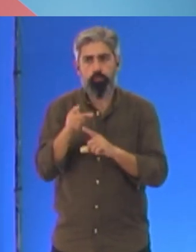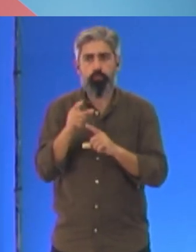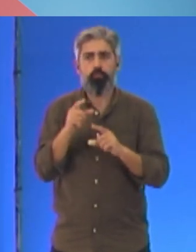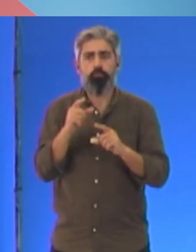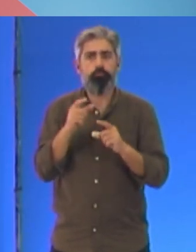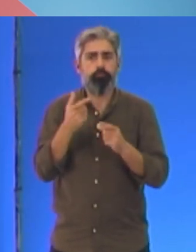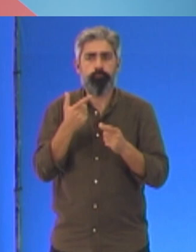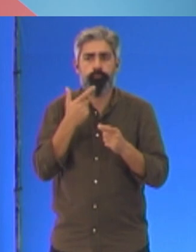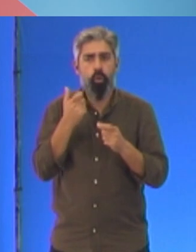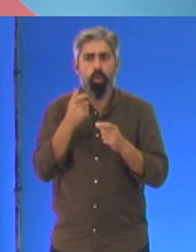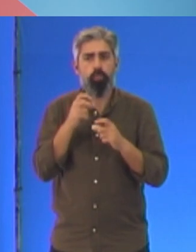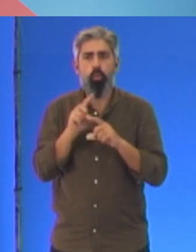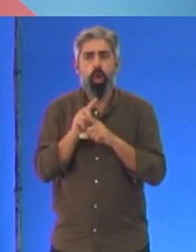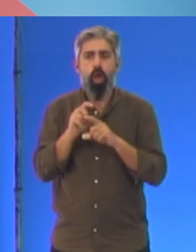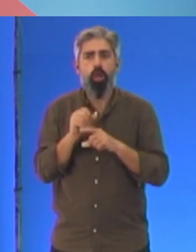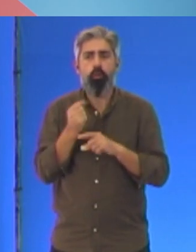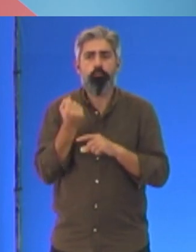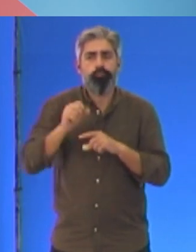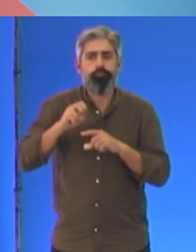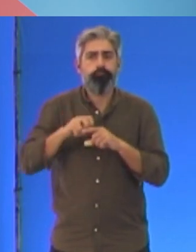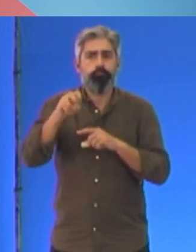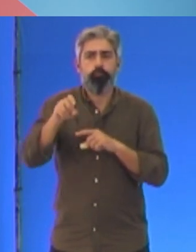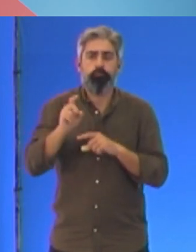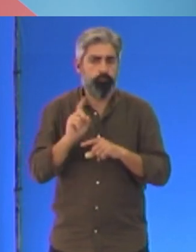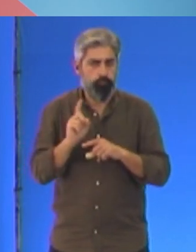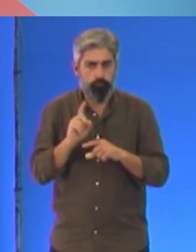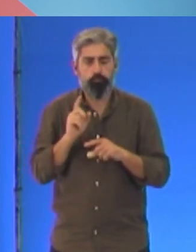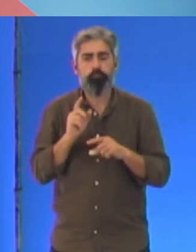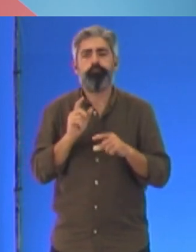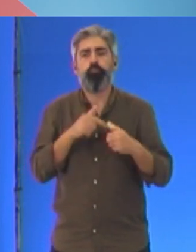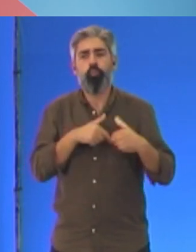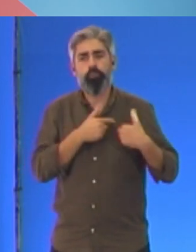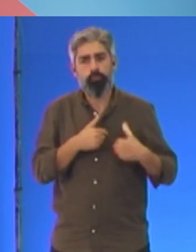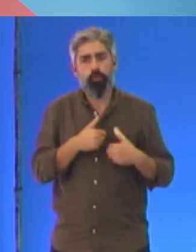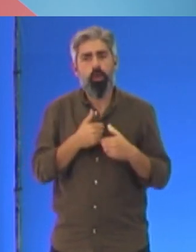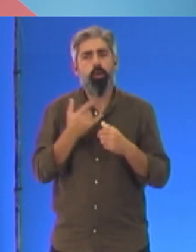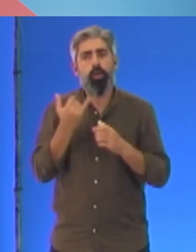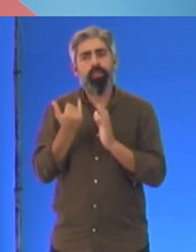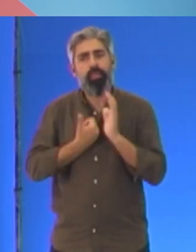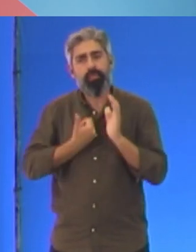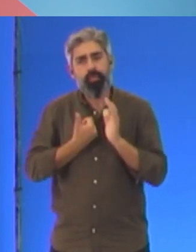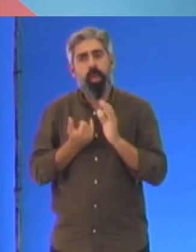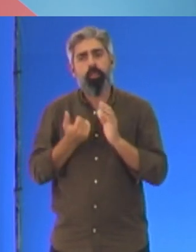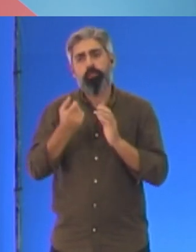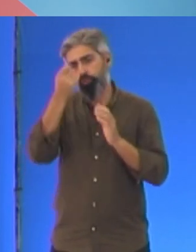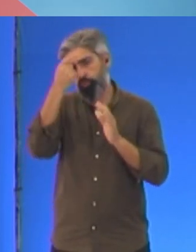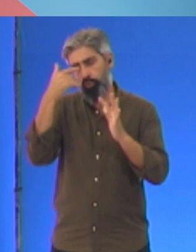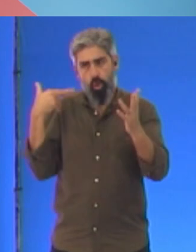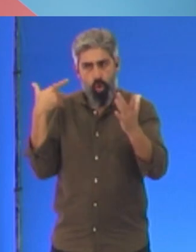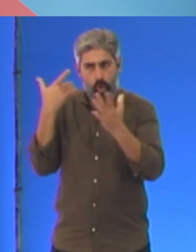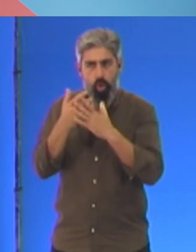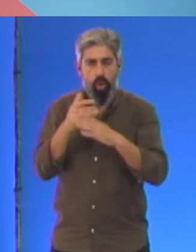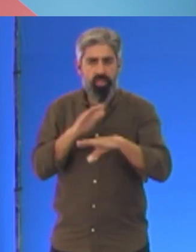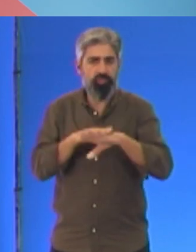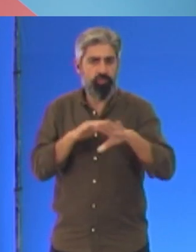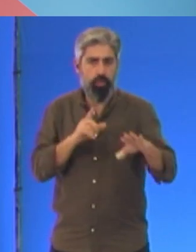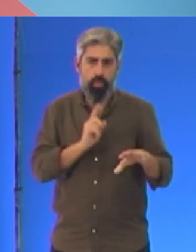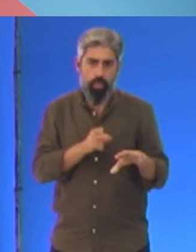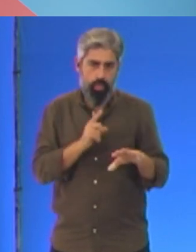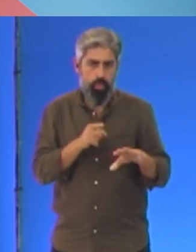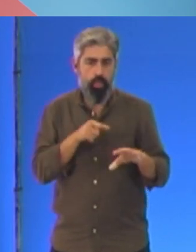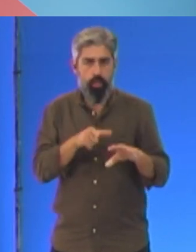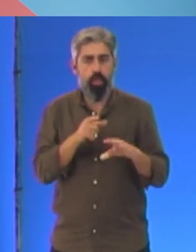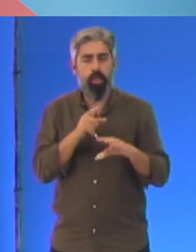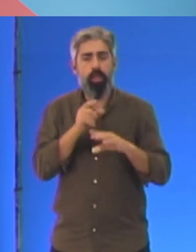e não ultrapassadas está no coração da identidade histórica da esquerda a fixação dessas